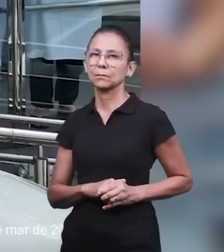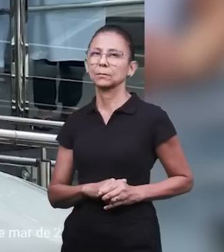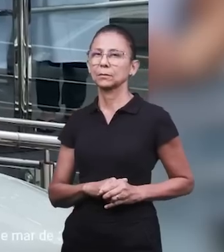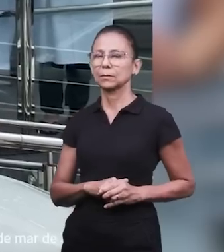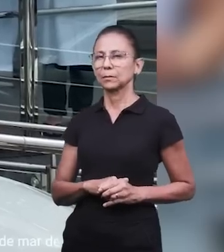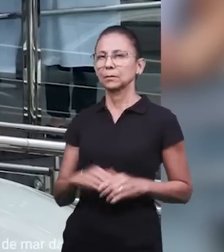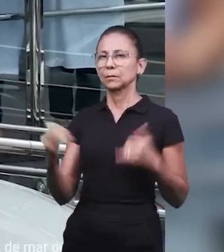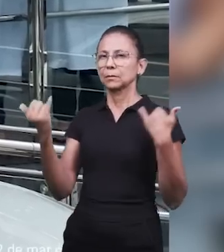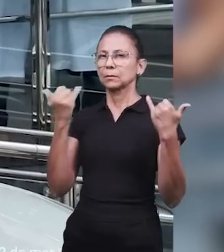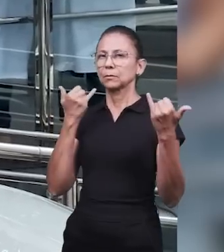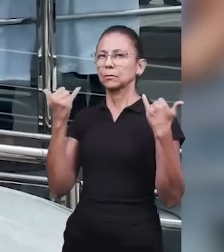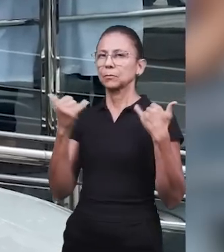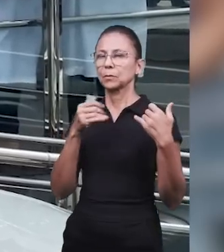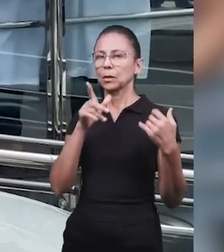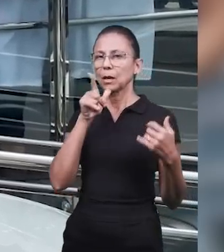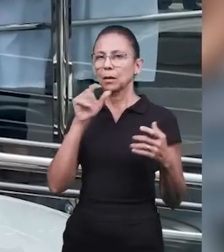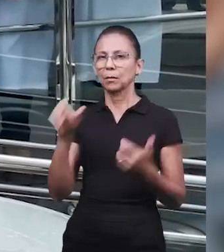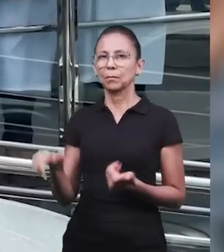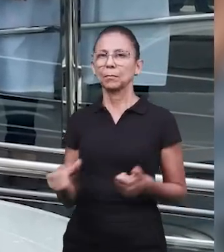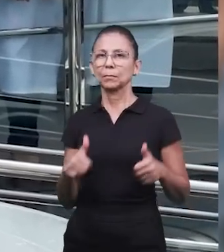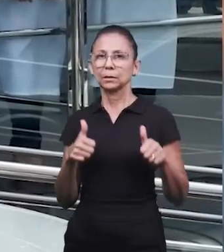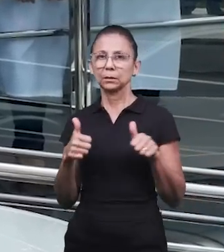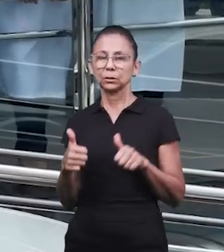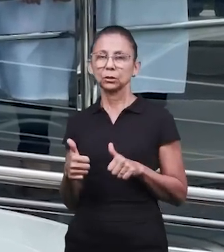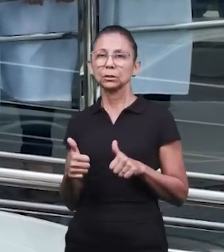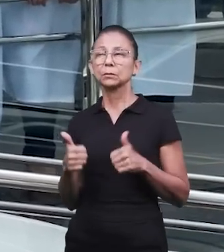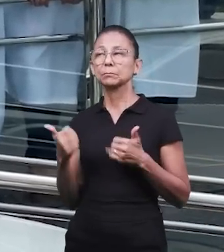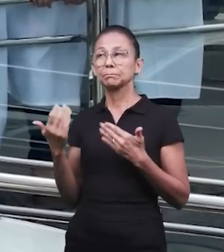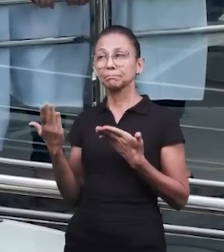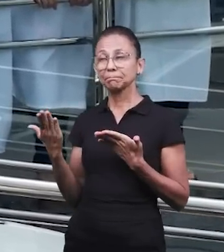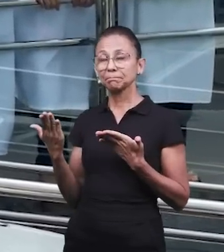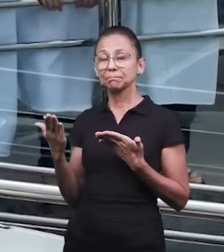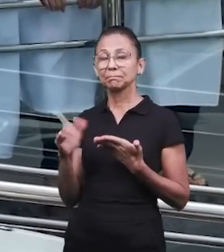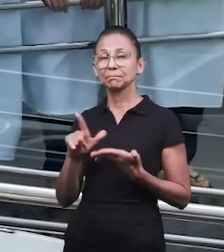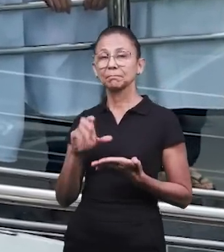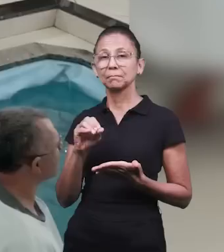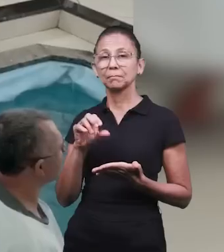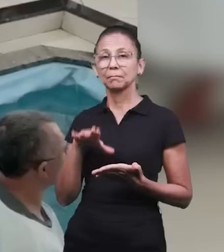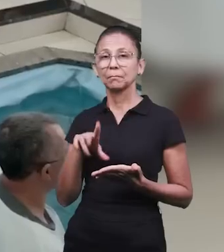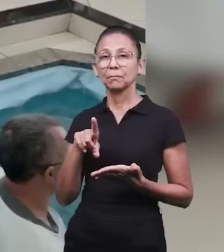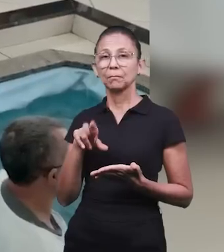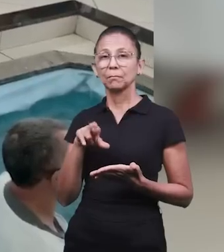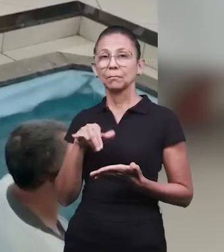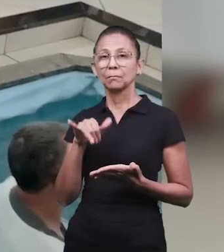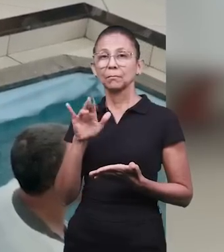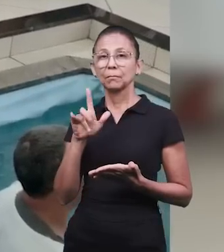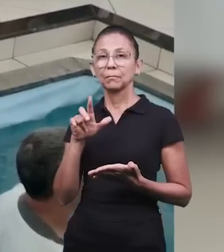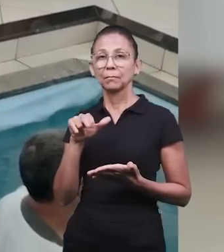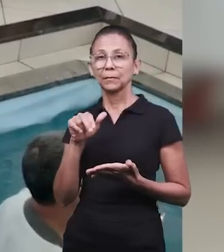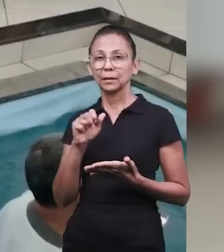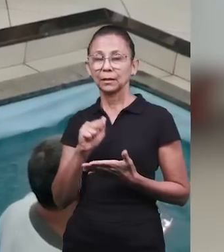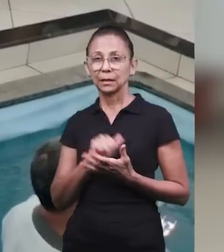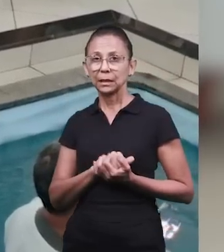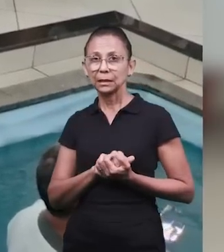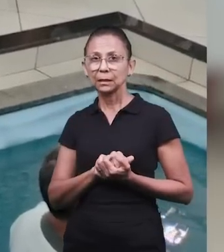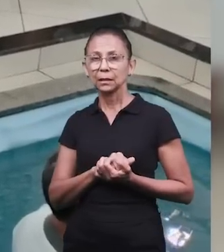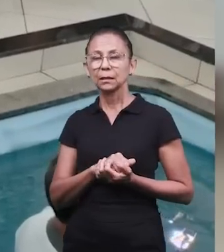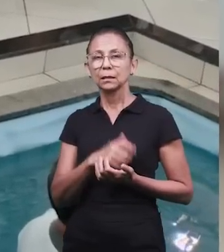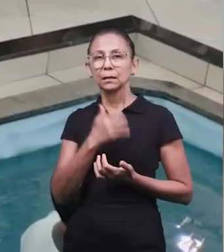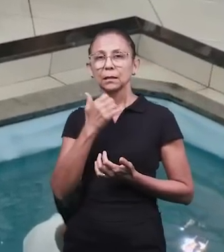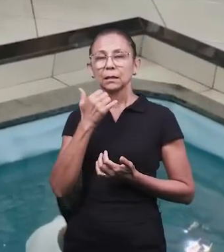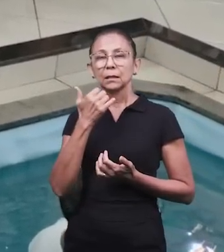informou sobre um batismo na cidade de Londrina. Louvado seja o nome do Senhor, 19 vidas desceram as